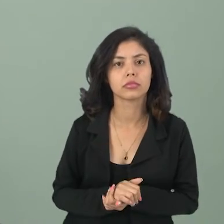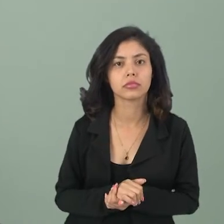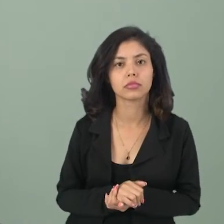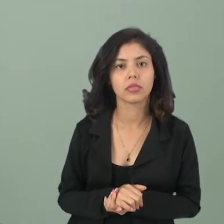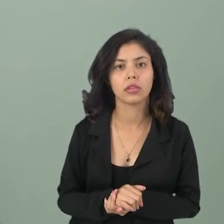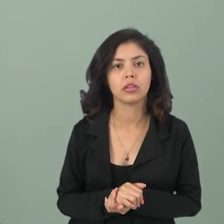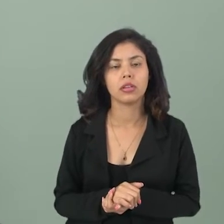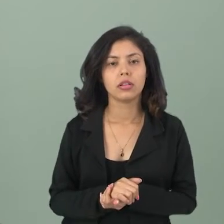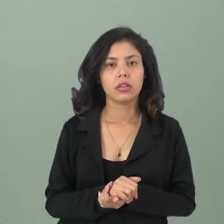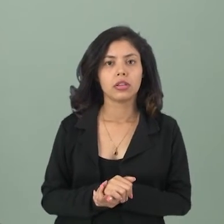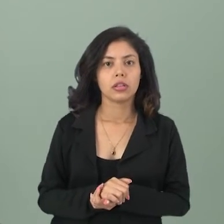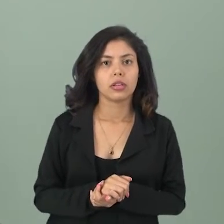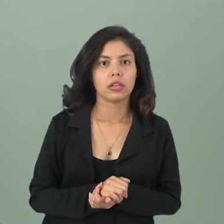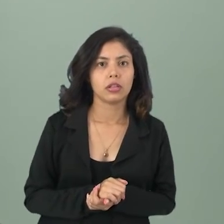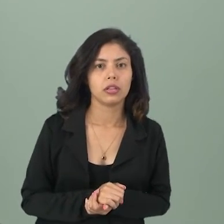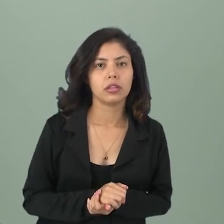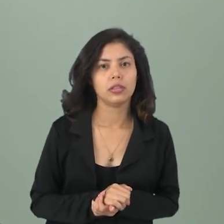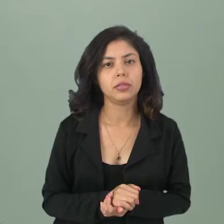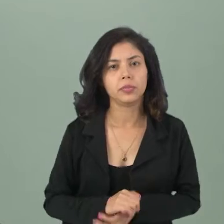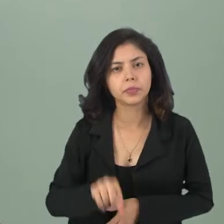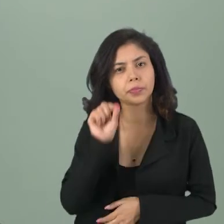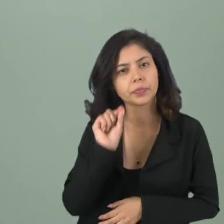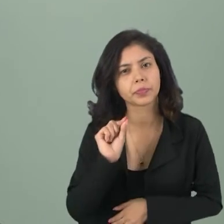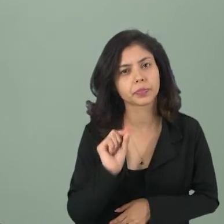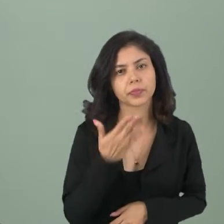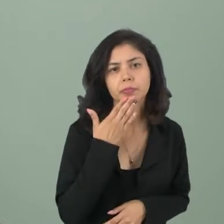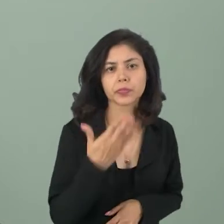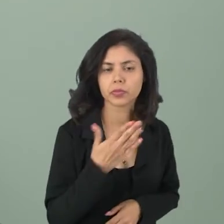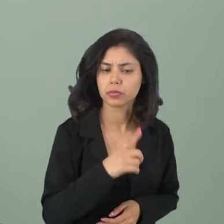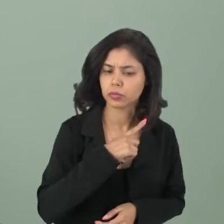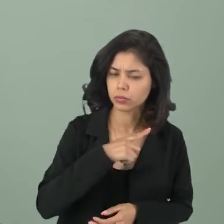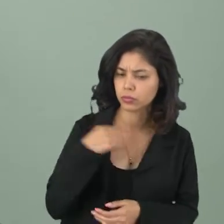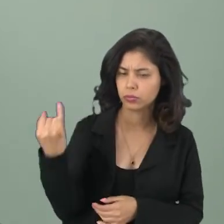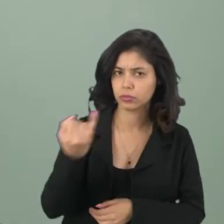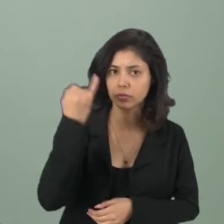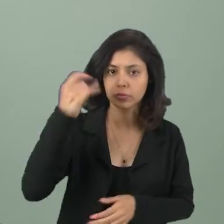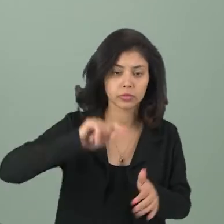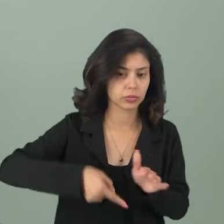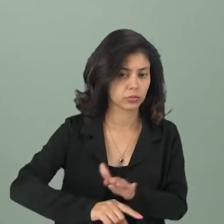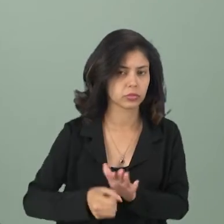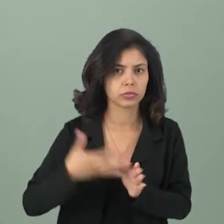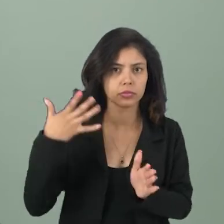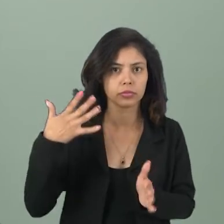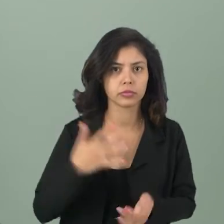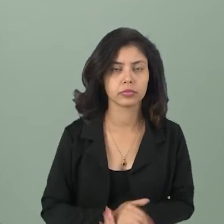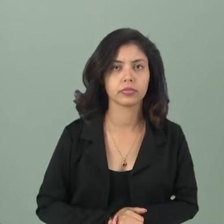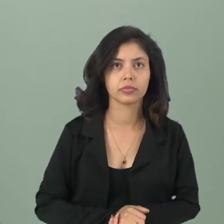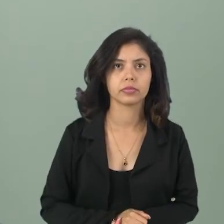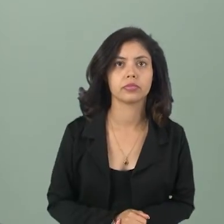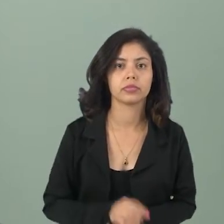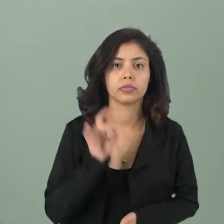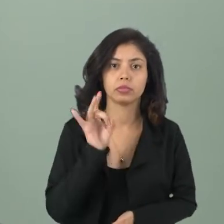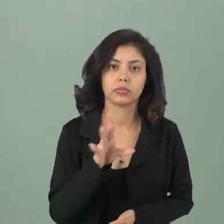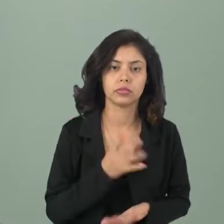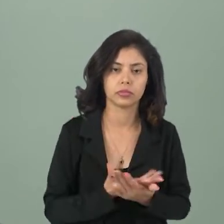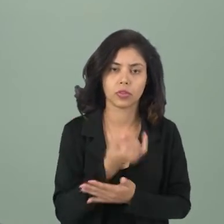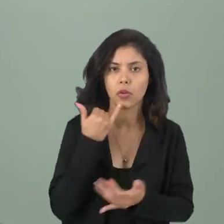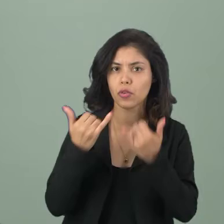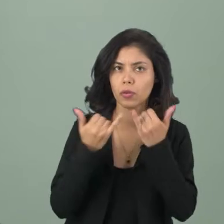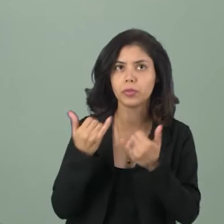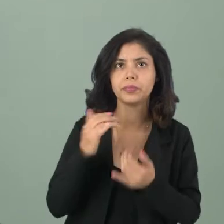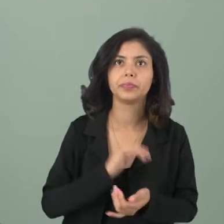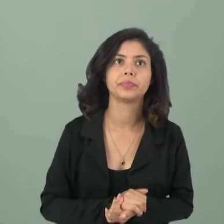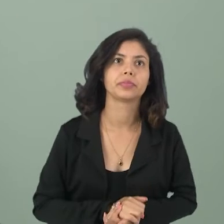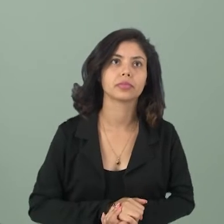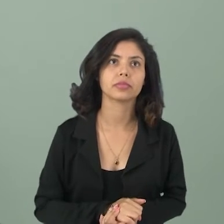é extraído ali o que que você quer de mais importantes em muitos aprofundar tá somente para pegar as informações